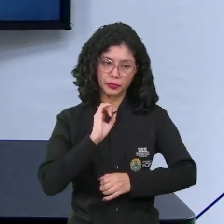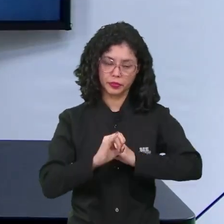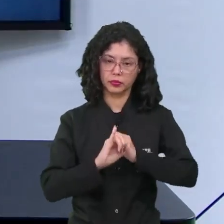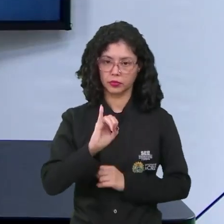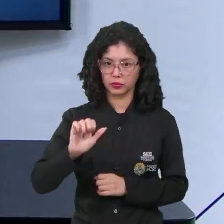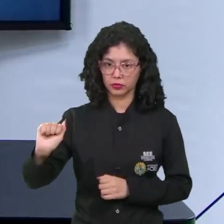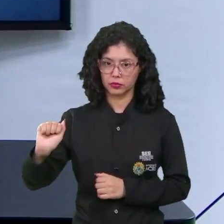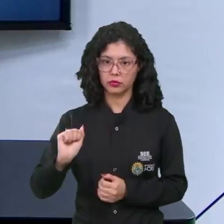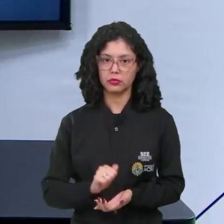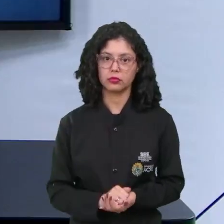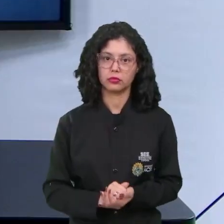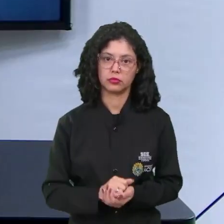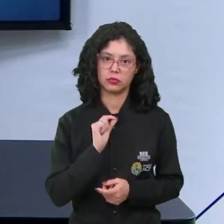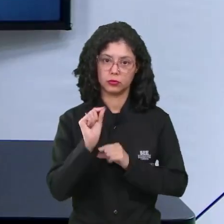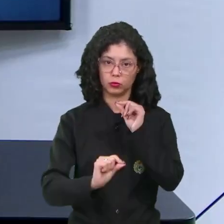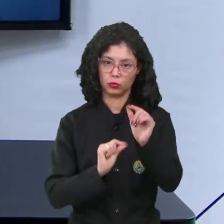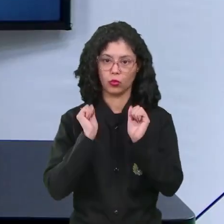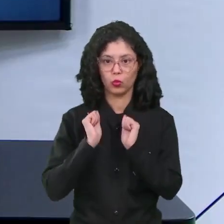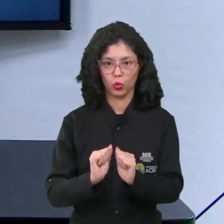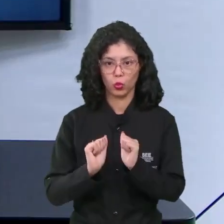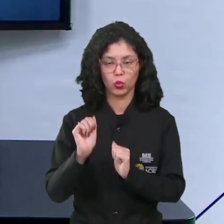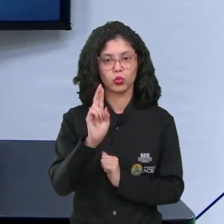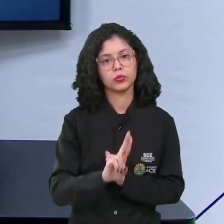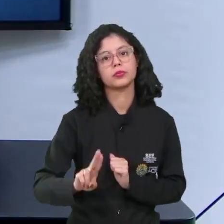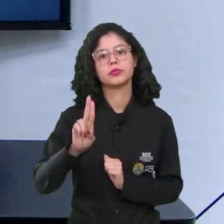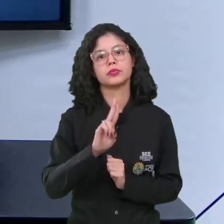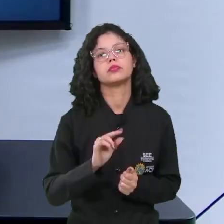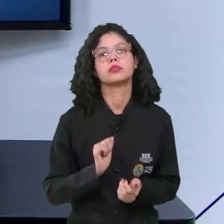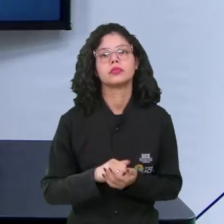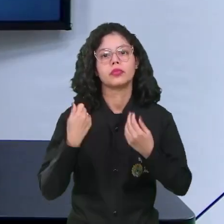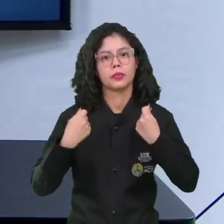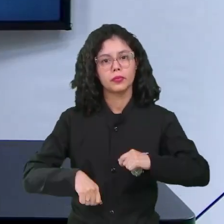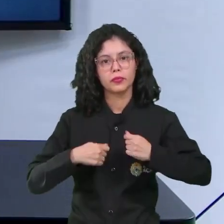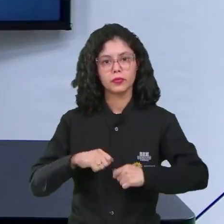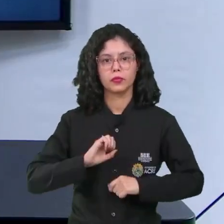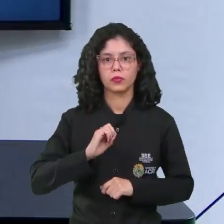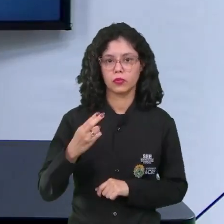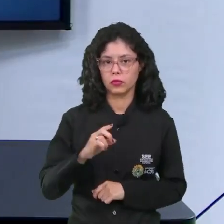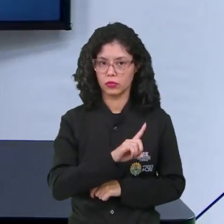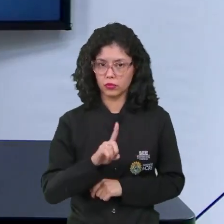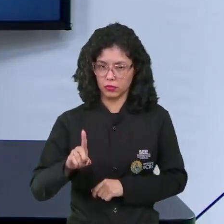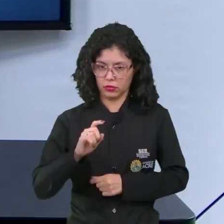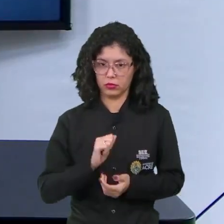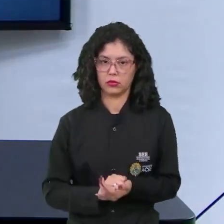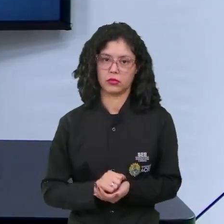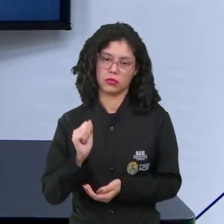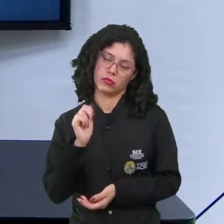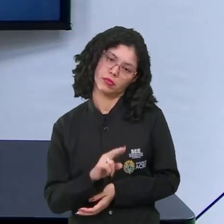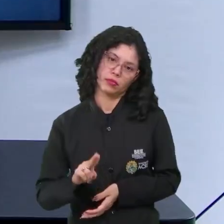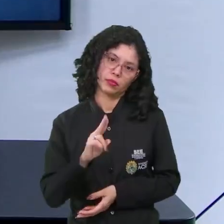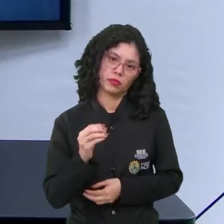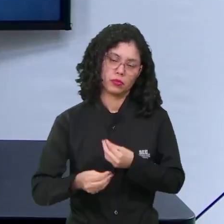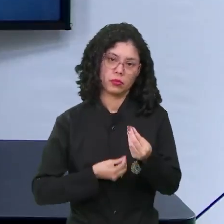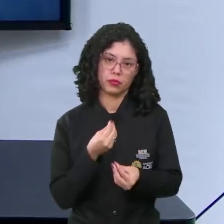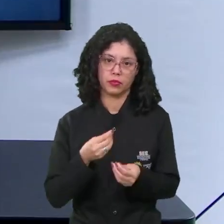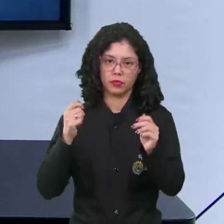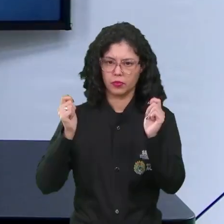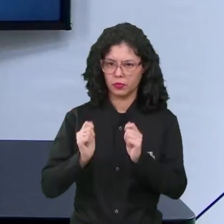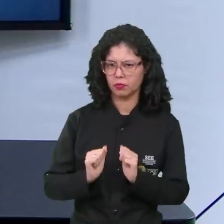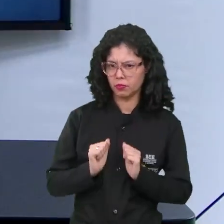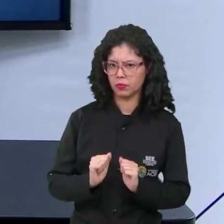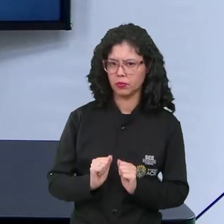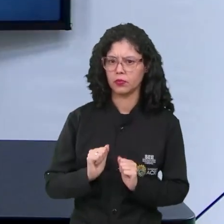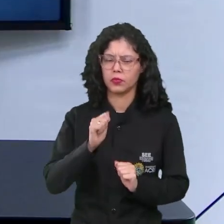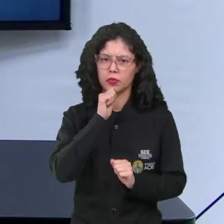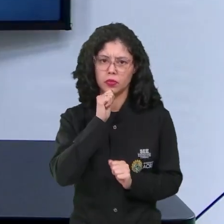inteligência artificial o que pode ser utilizado, o que deve ou não ser utilizado e como isso pode ser usado como